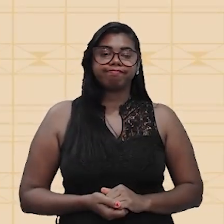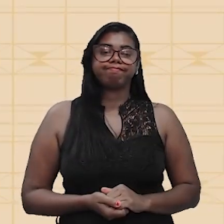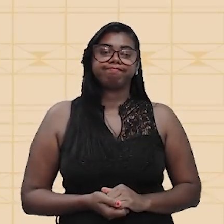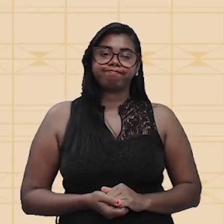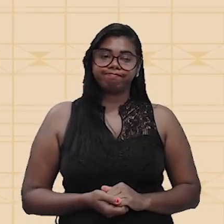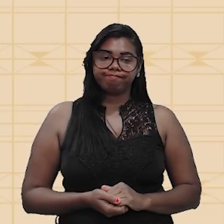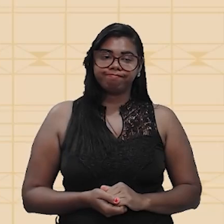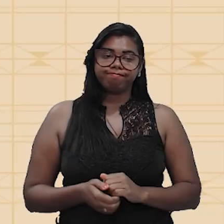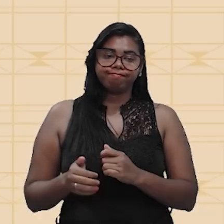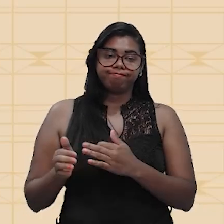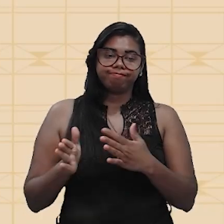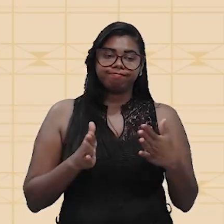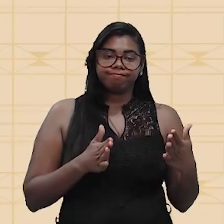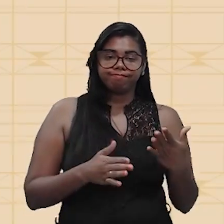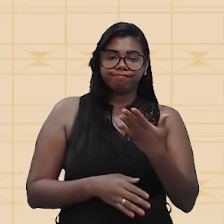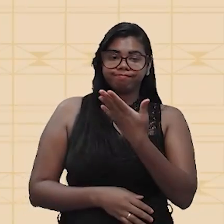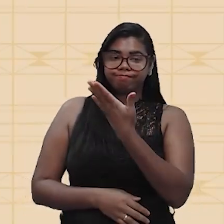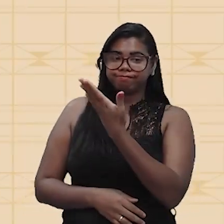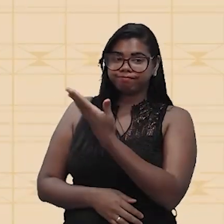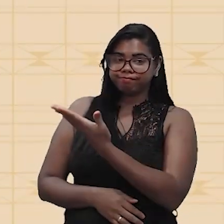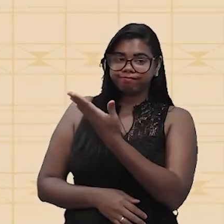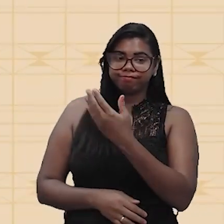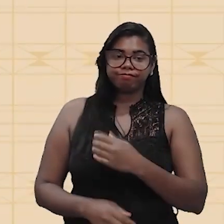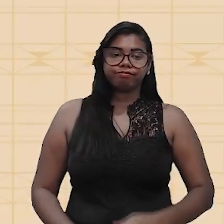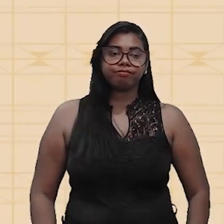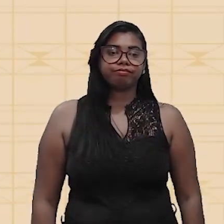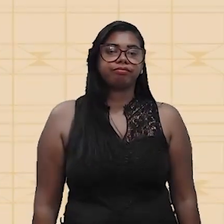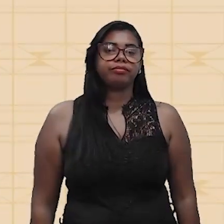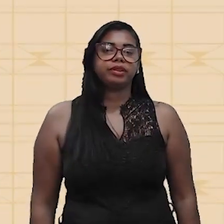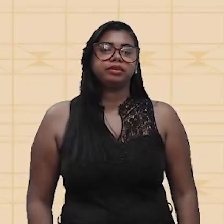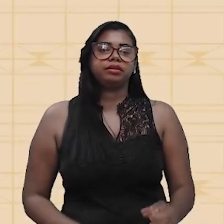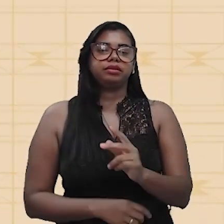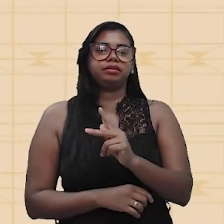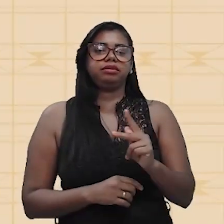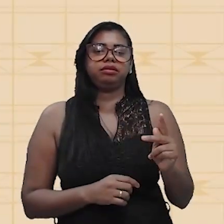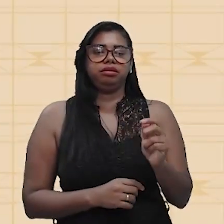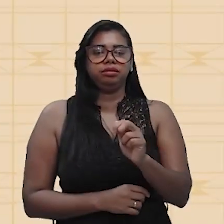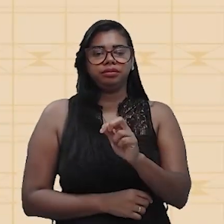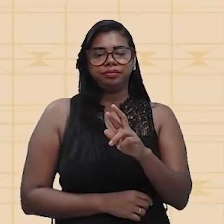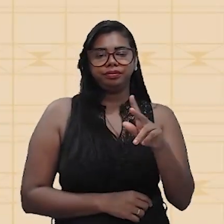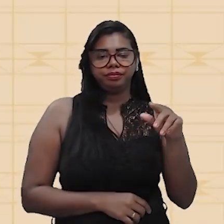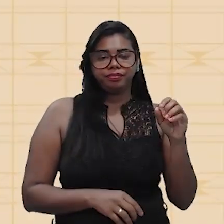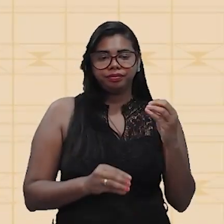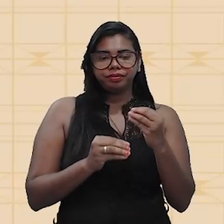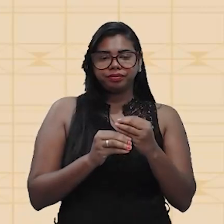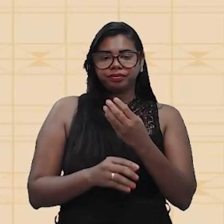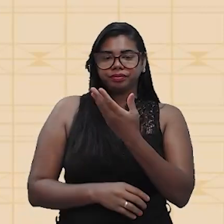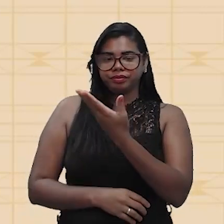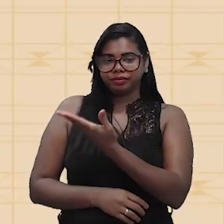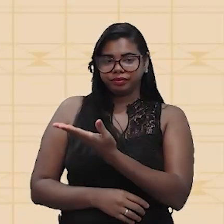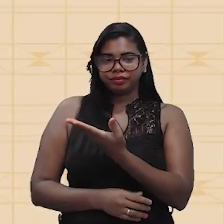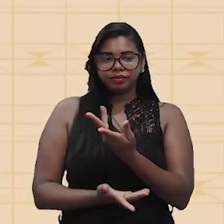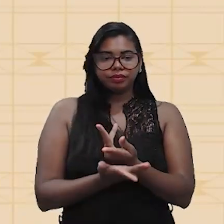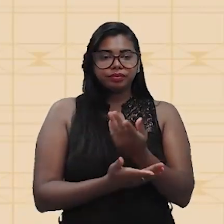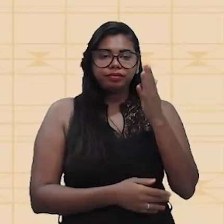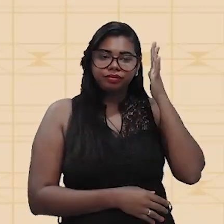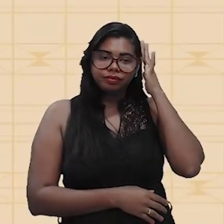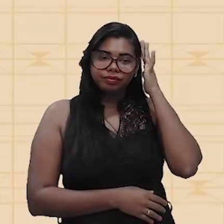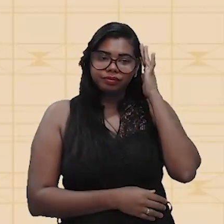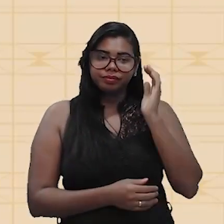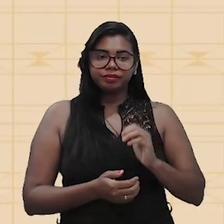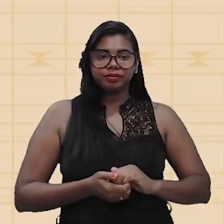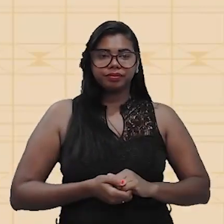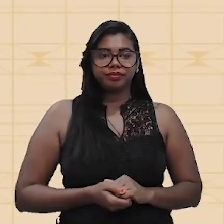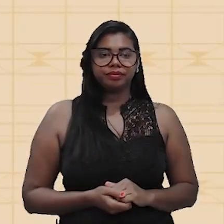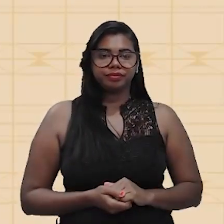vai para a associação em paralelo. Observe que nessa associação, é isso que eu quero que você entenda. Note